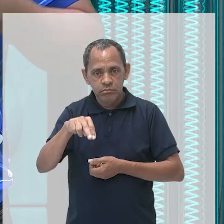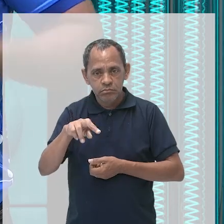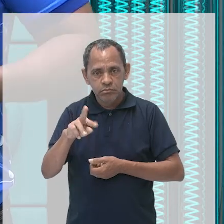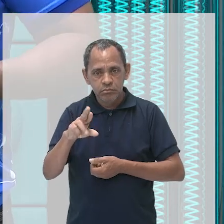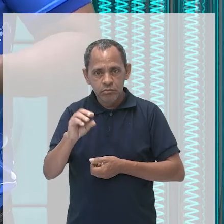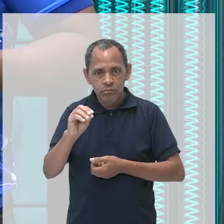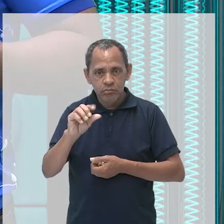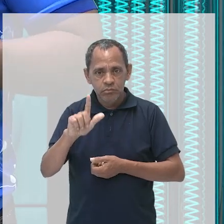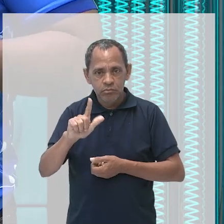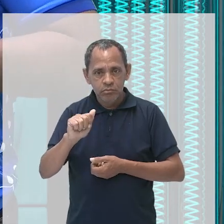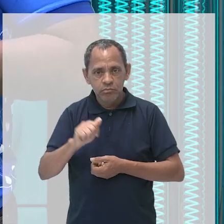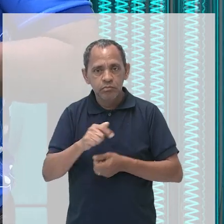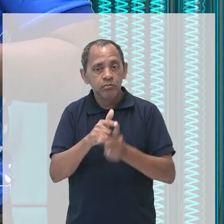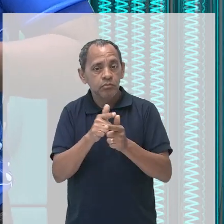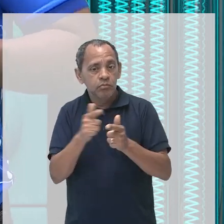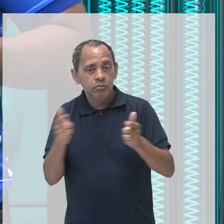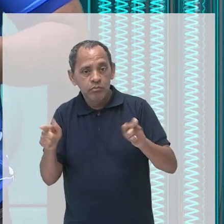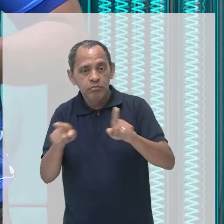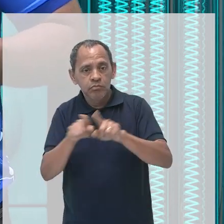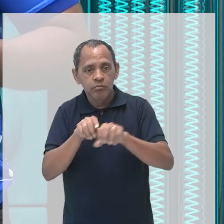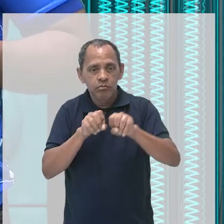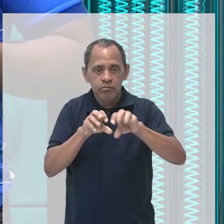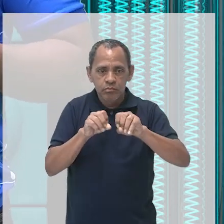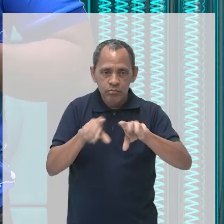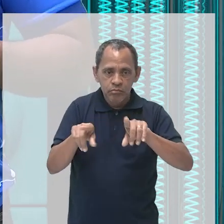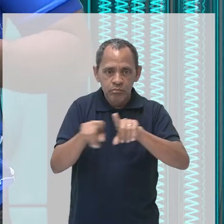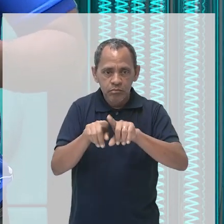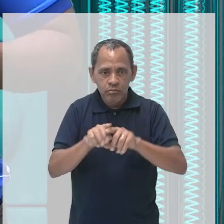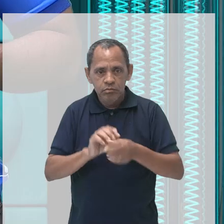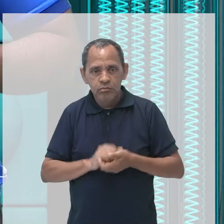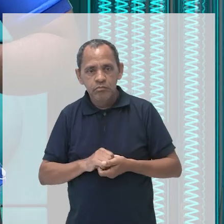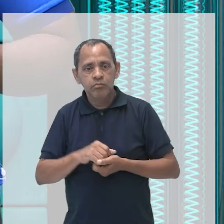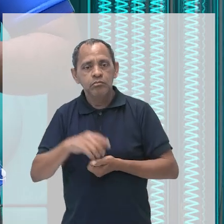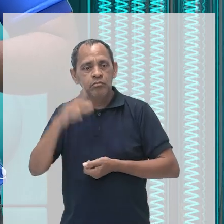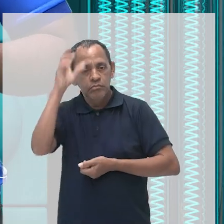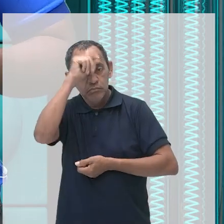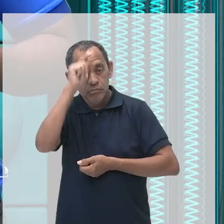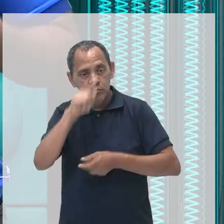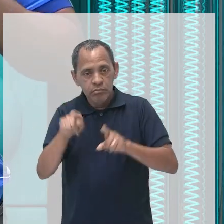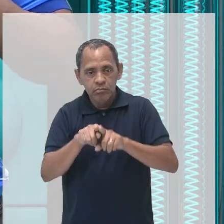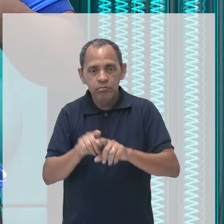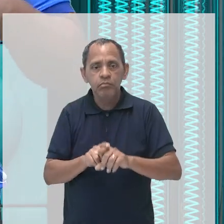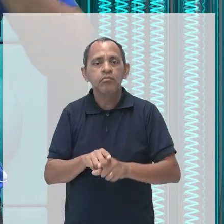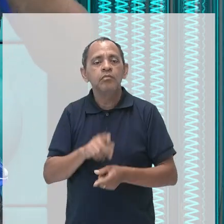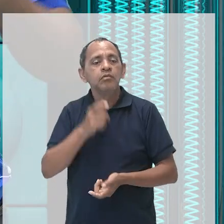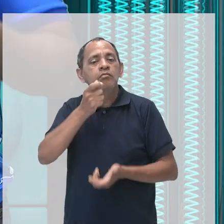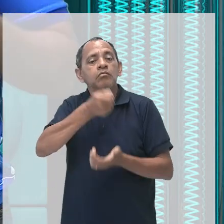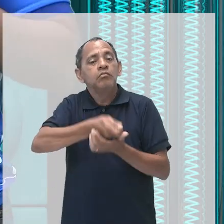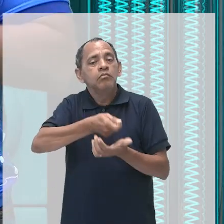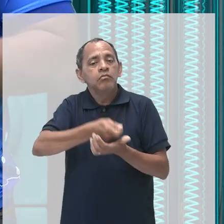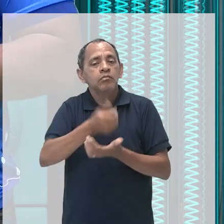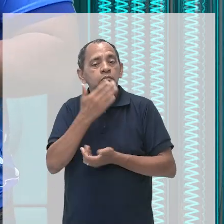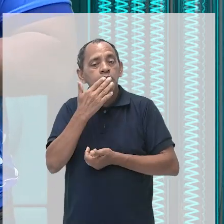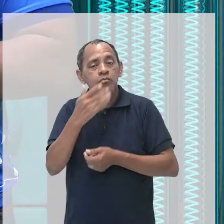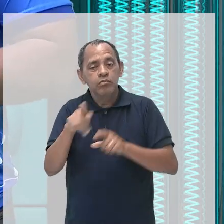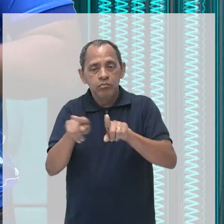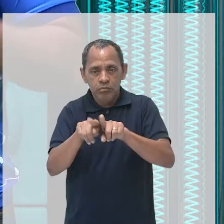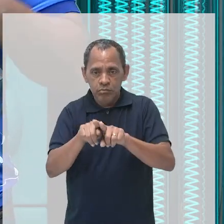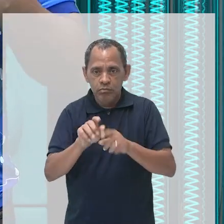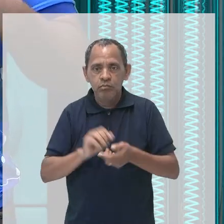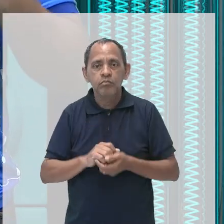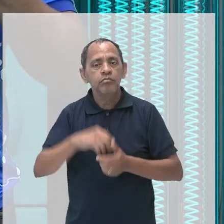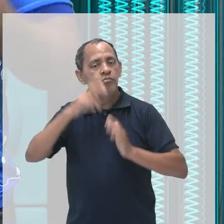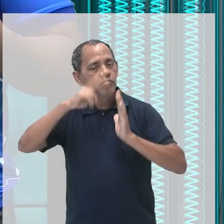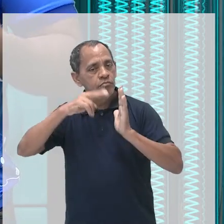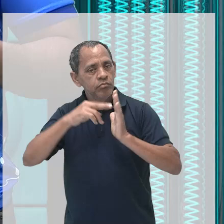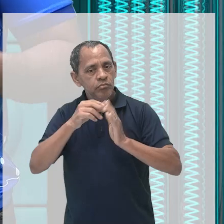educa, aprende. Observem que direcionando, ordenando, fazendo um pedido para o leitor,